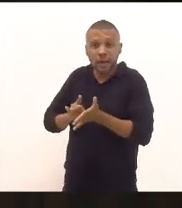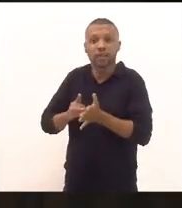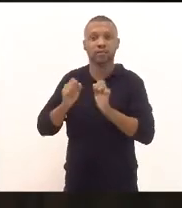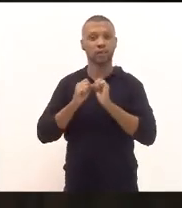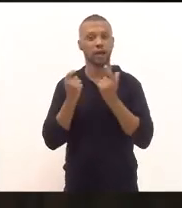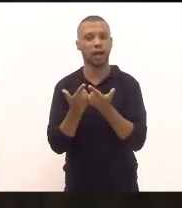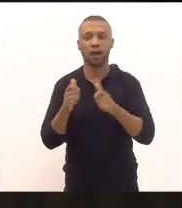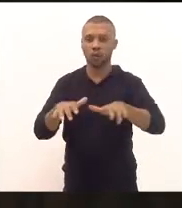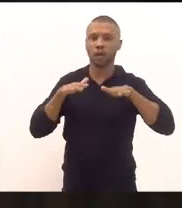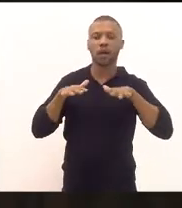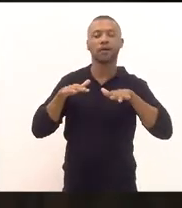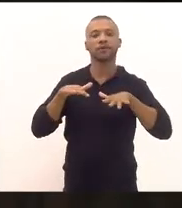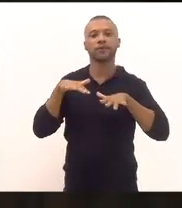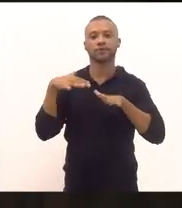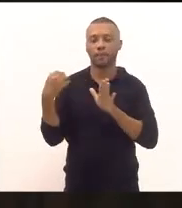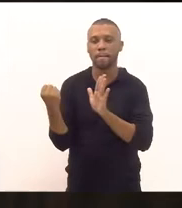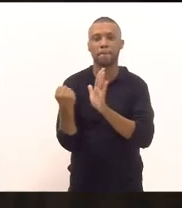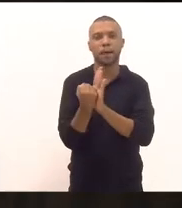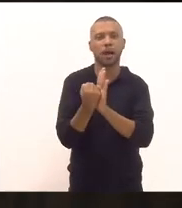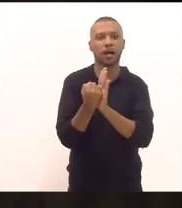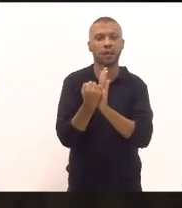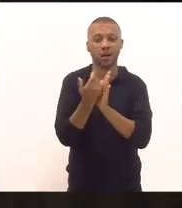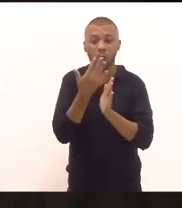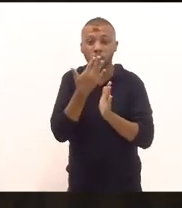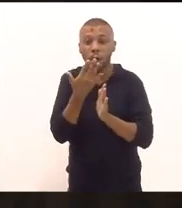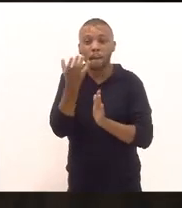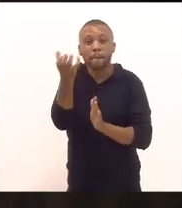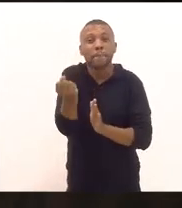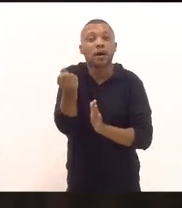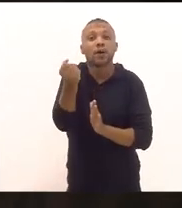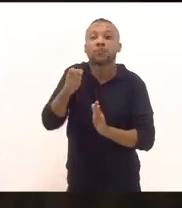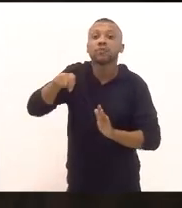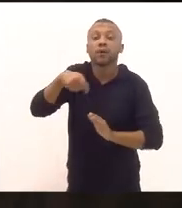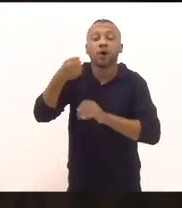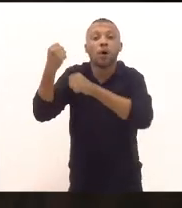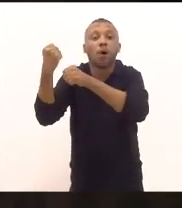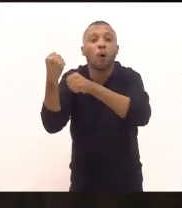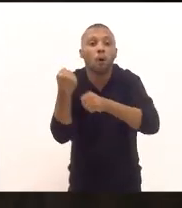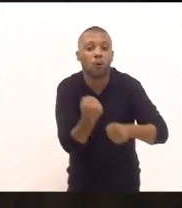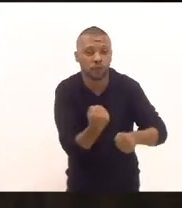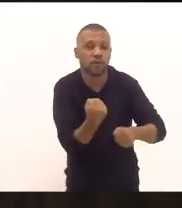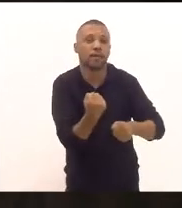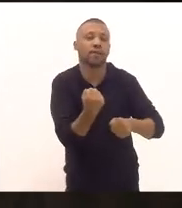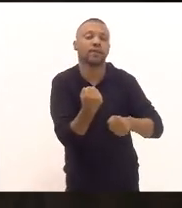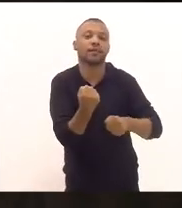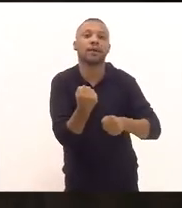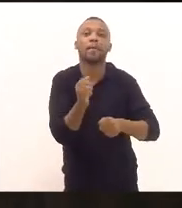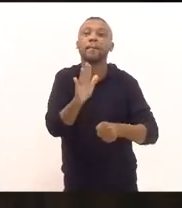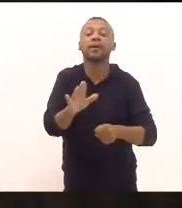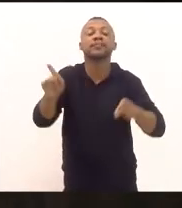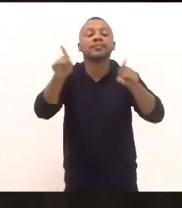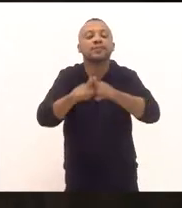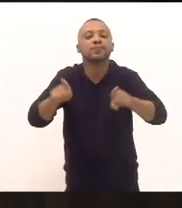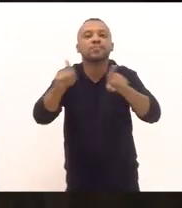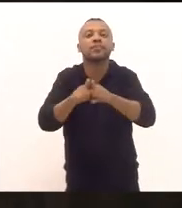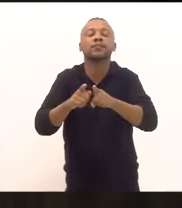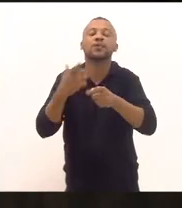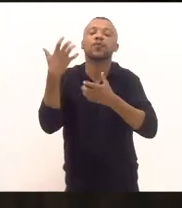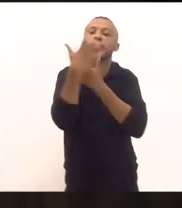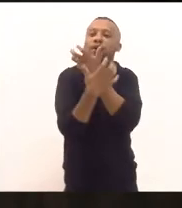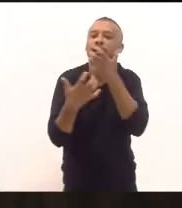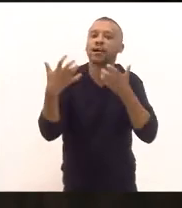se pinta o banco de Oxalá mas não só isso também com os